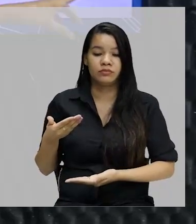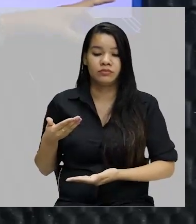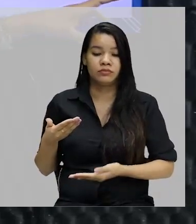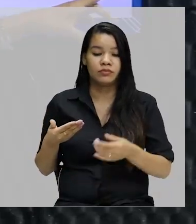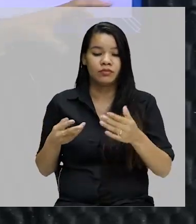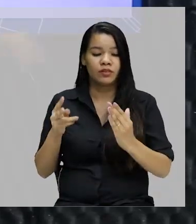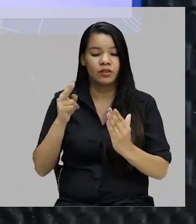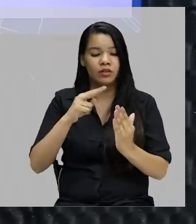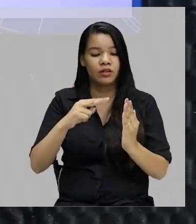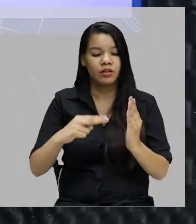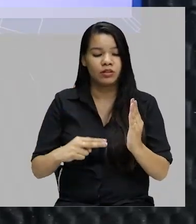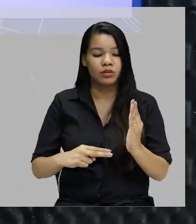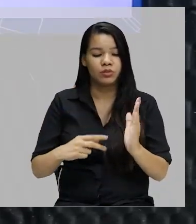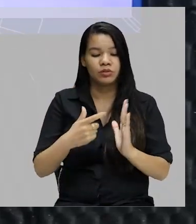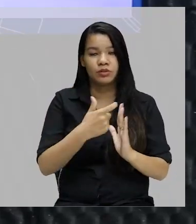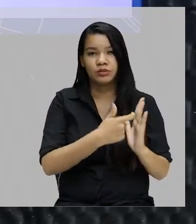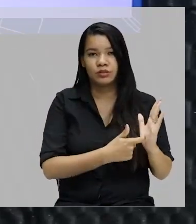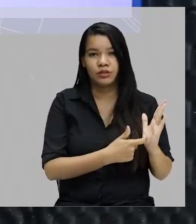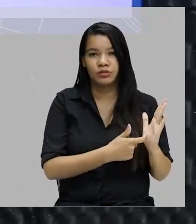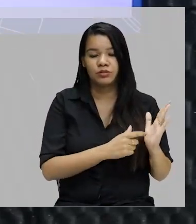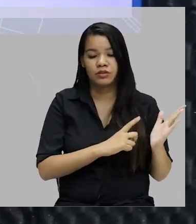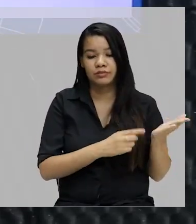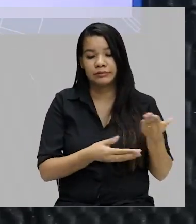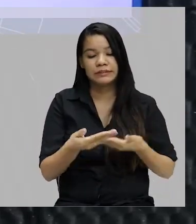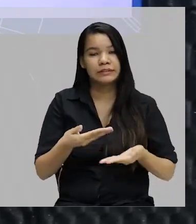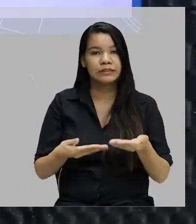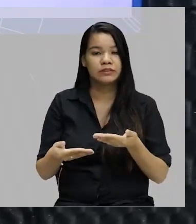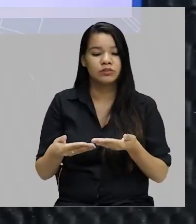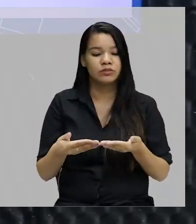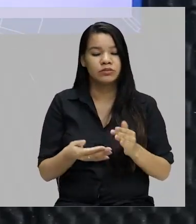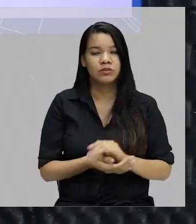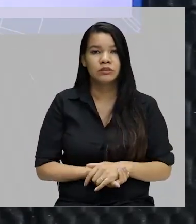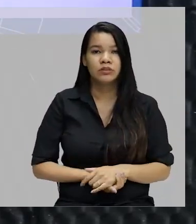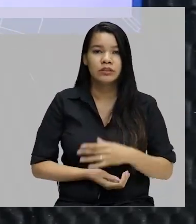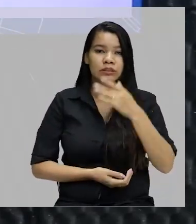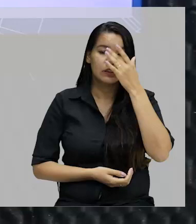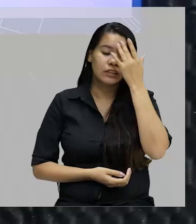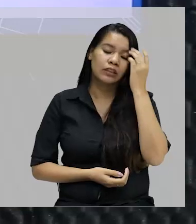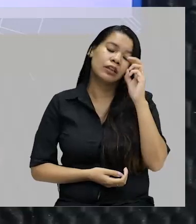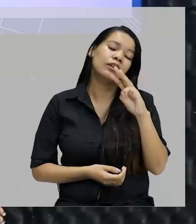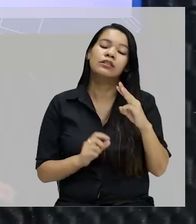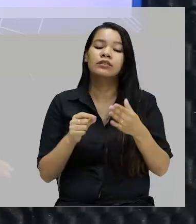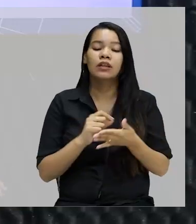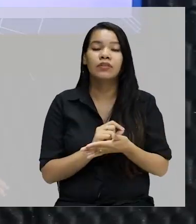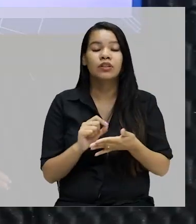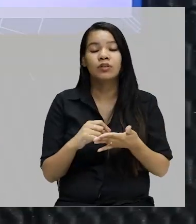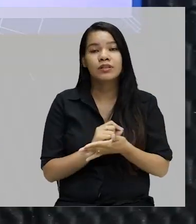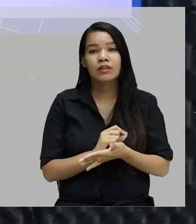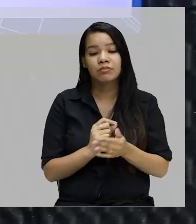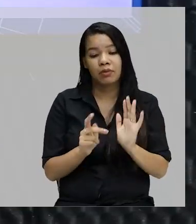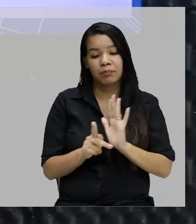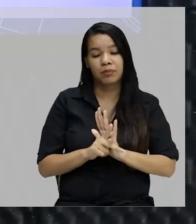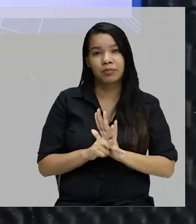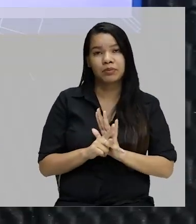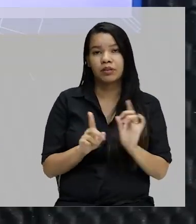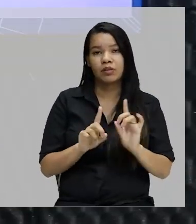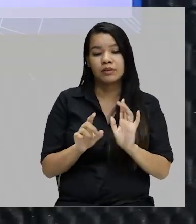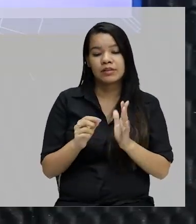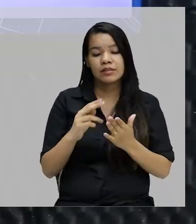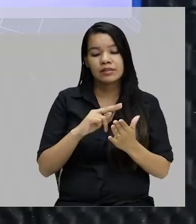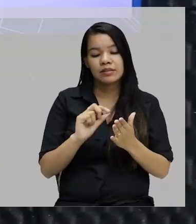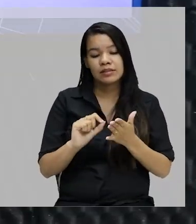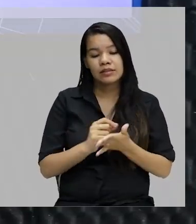o texto. Quem escreve não escreve para si, escreve para os outros. Eu tenho